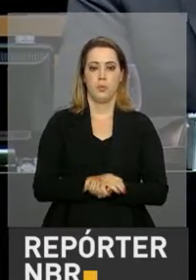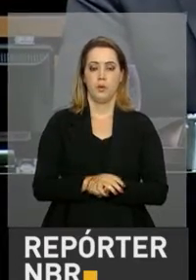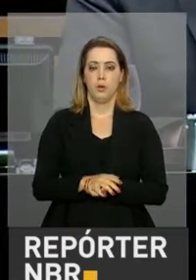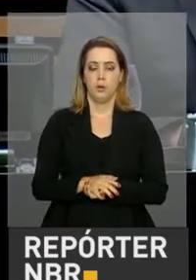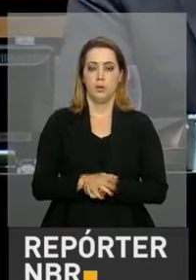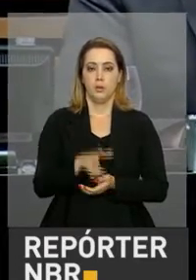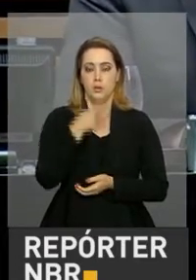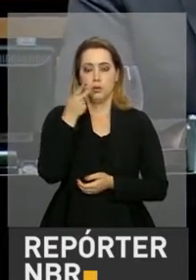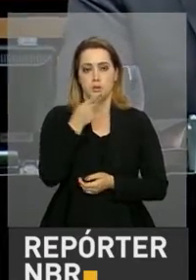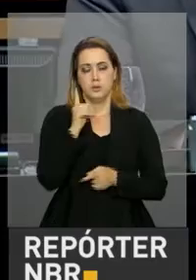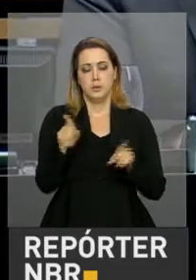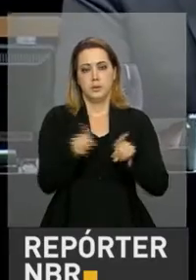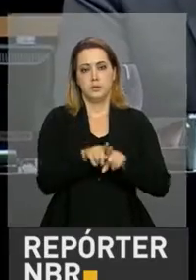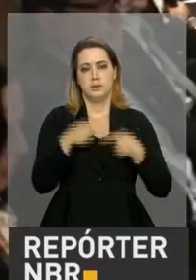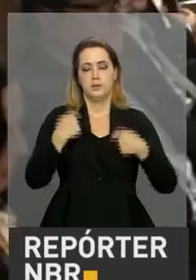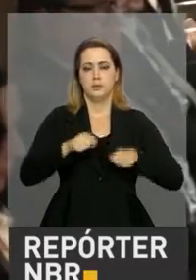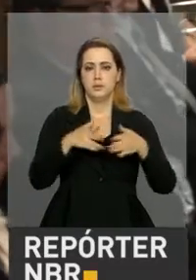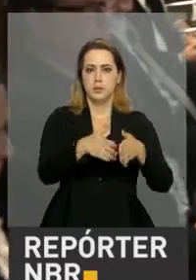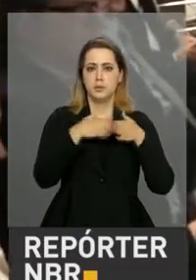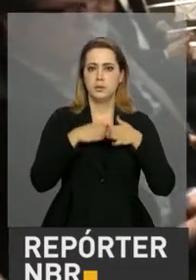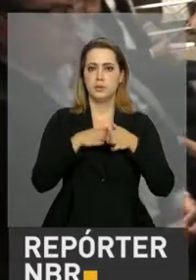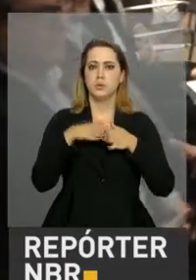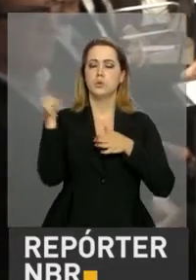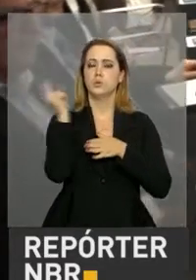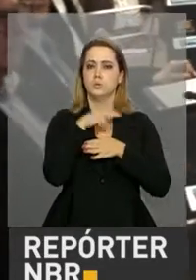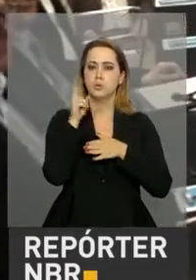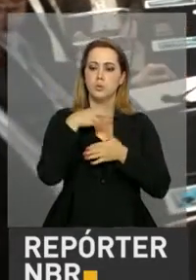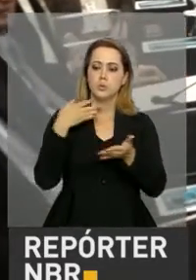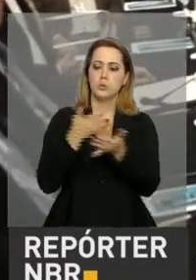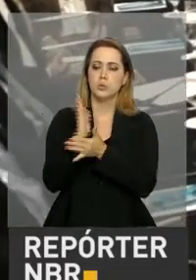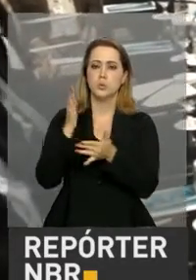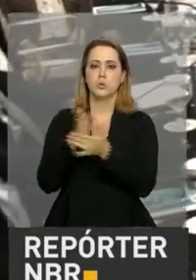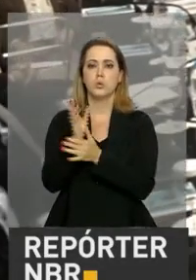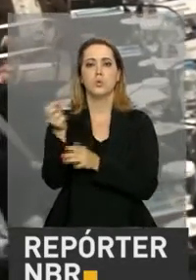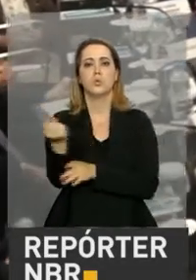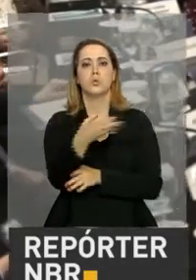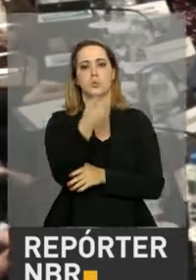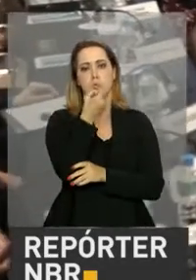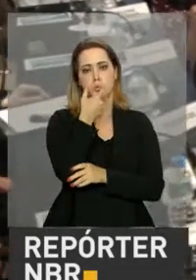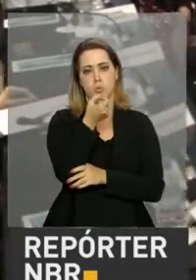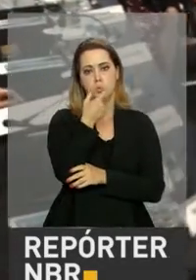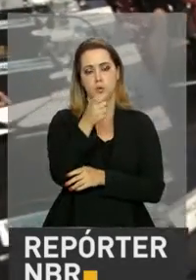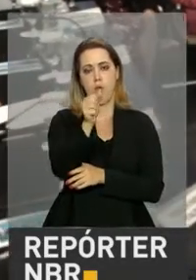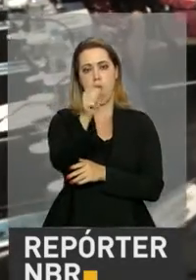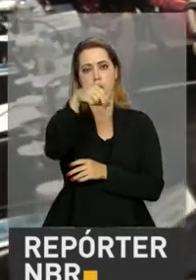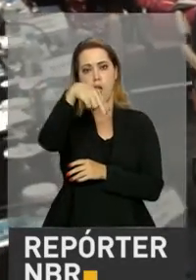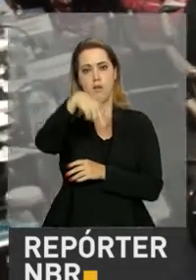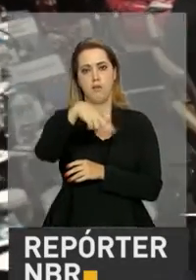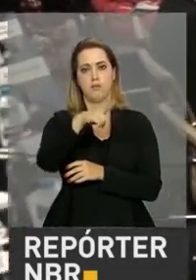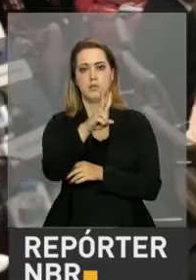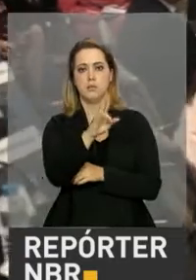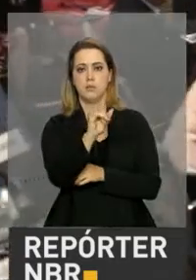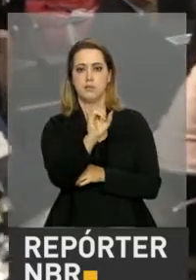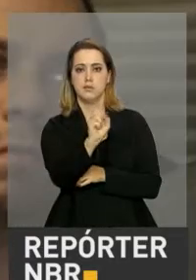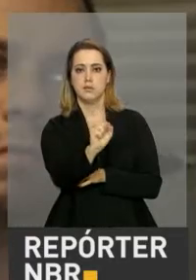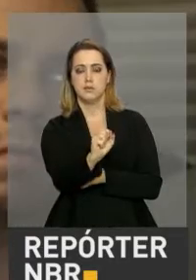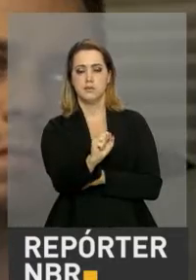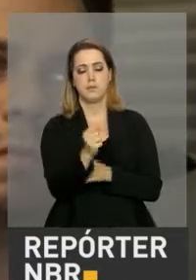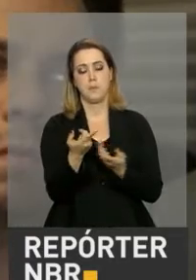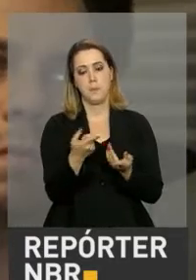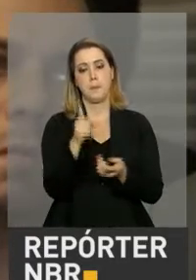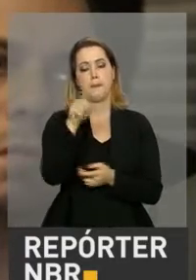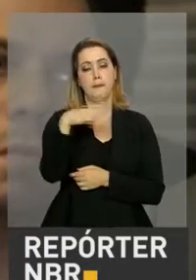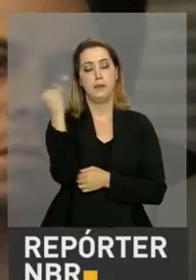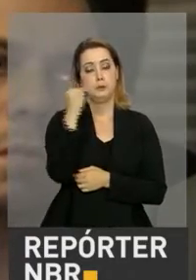que tem cobrado agilidade na aprovação de novos medicamentos pela anvisa agência nacional de vigilância sanitária é